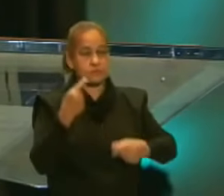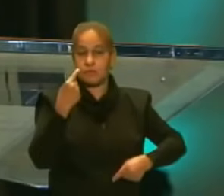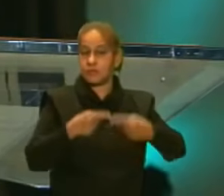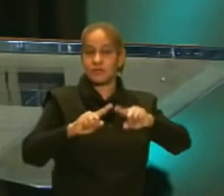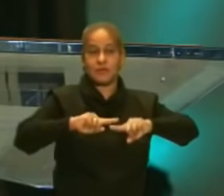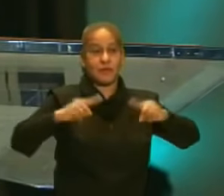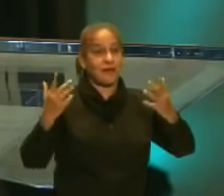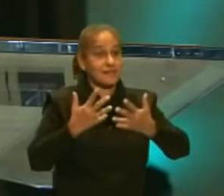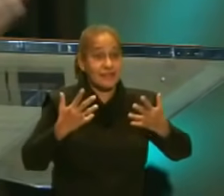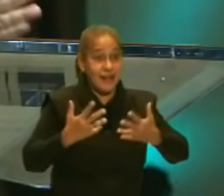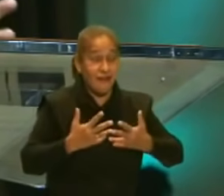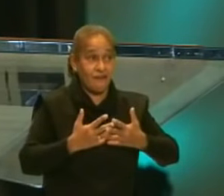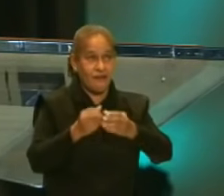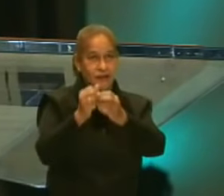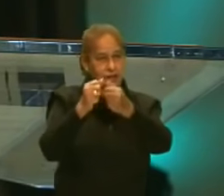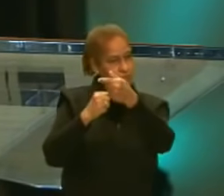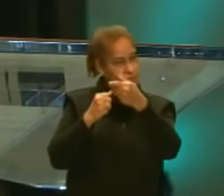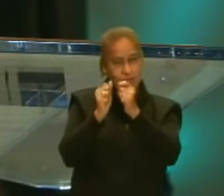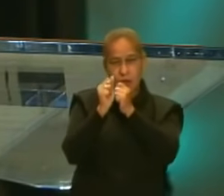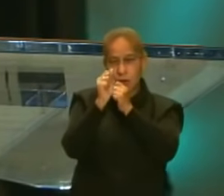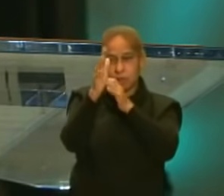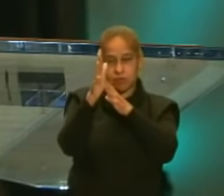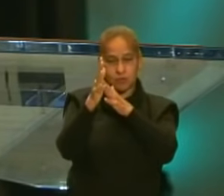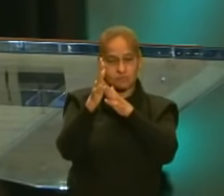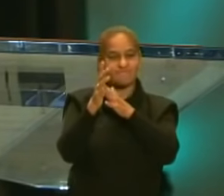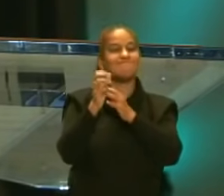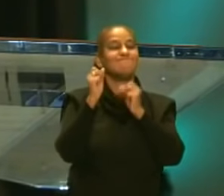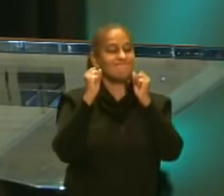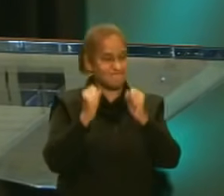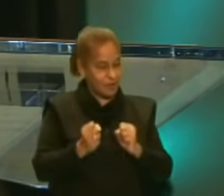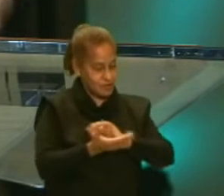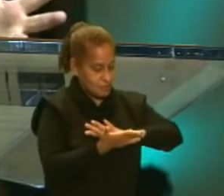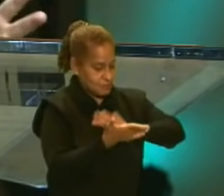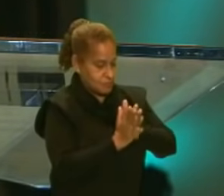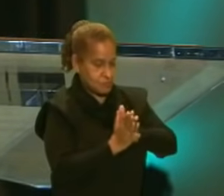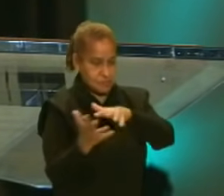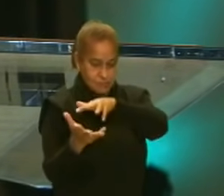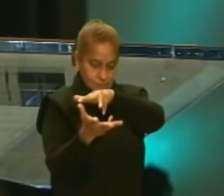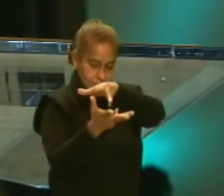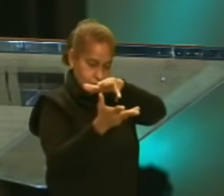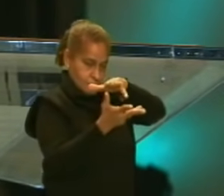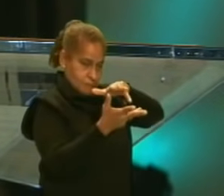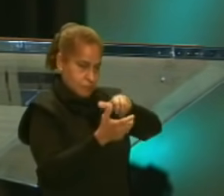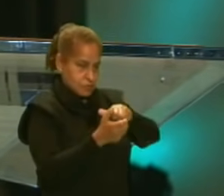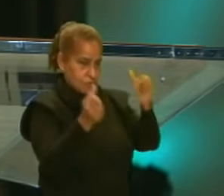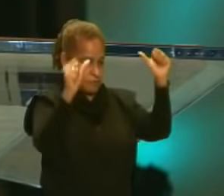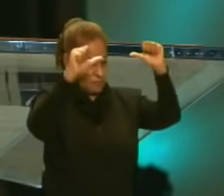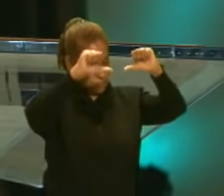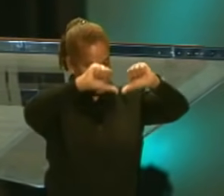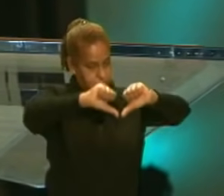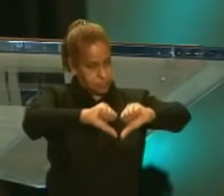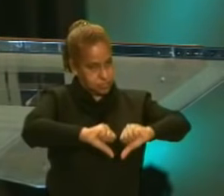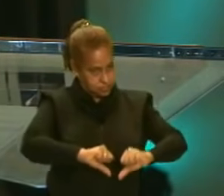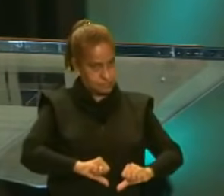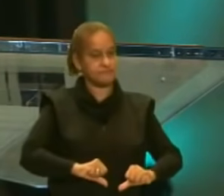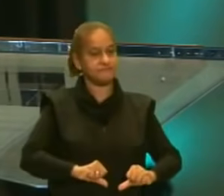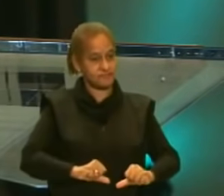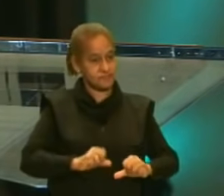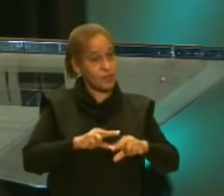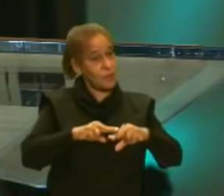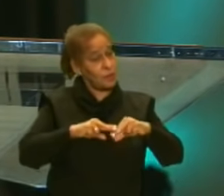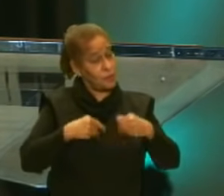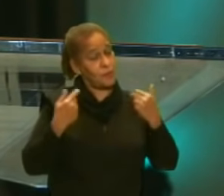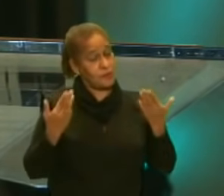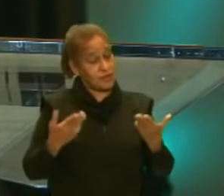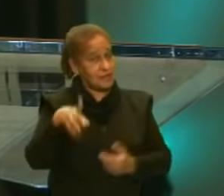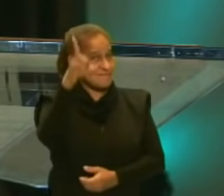agora começa a destruir a própria terra, a terra agora vai entrar em falência, essa é a ideia. E isso por causa da